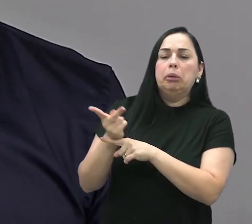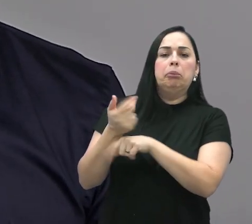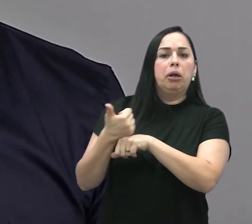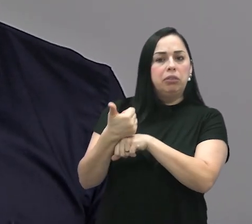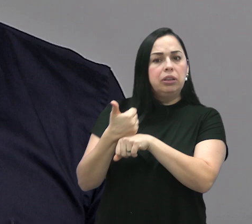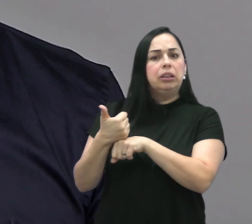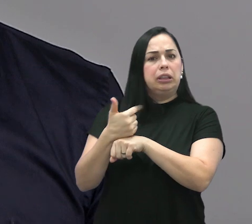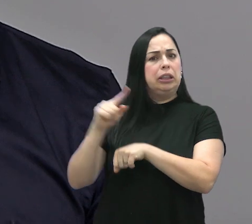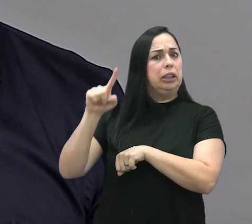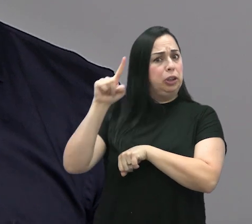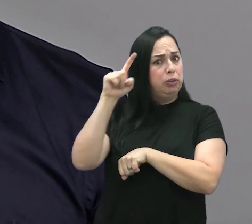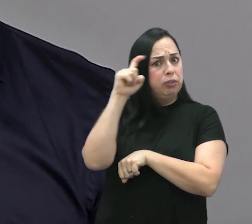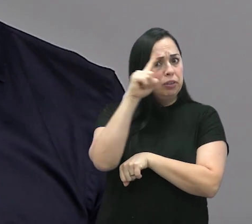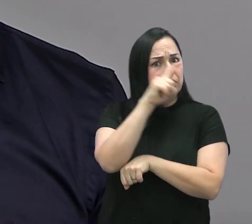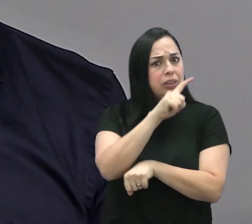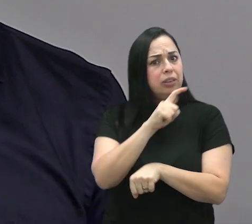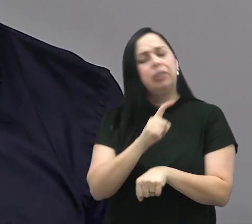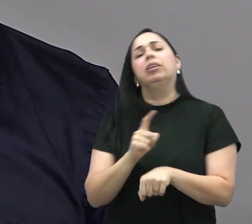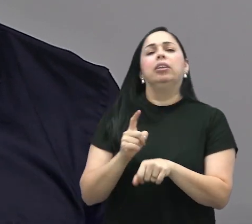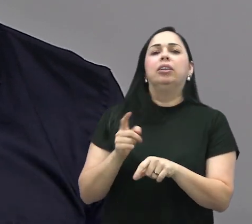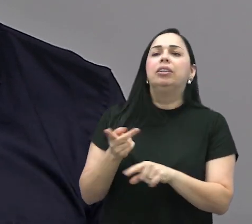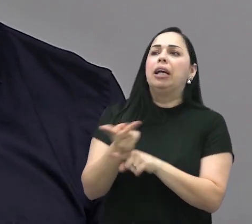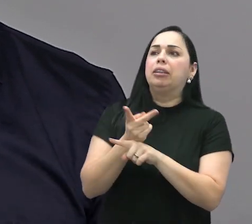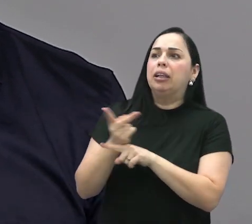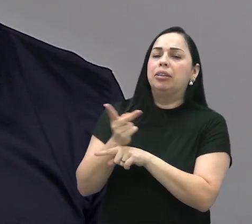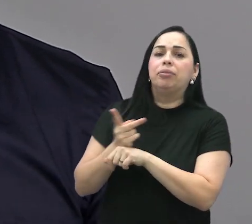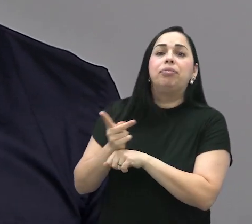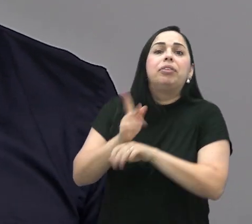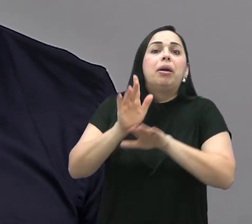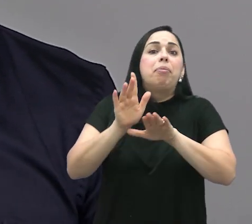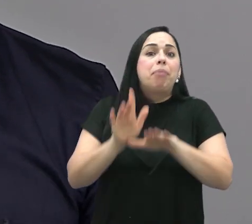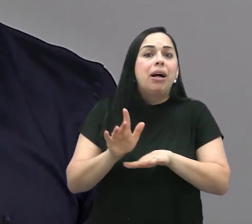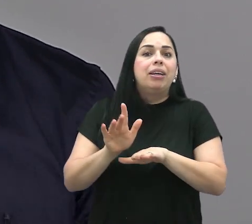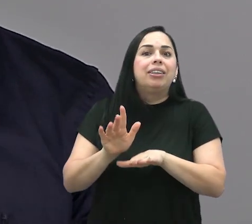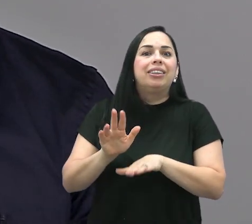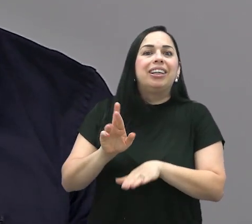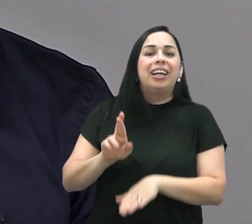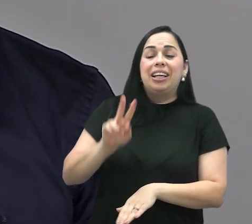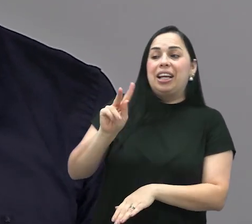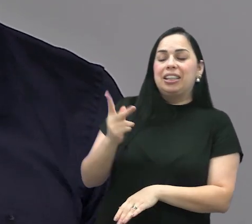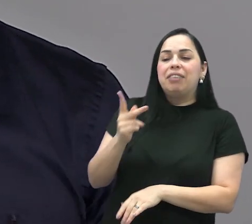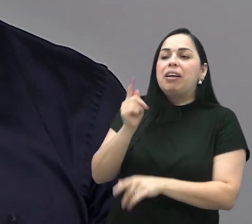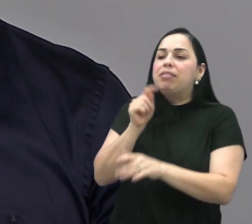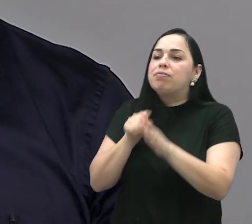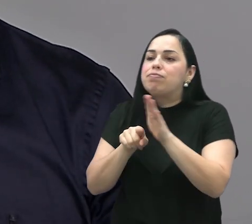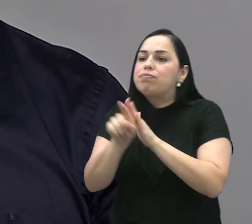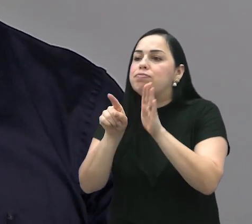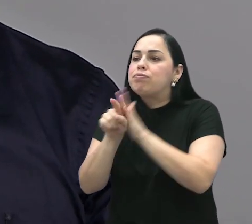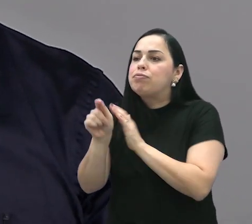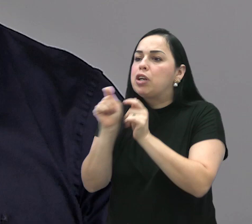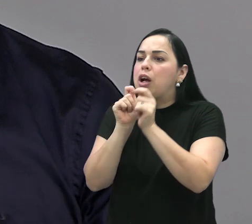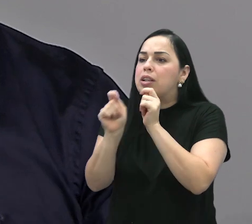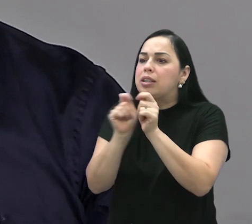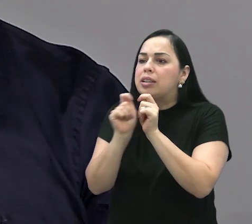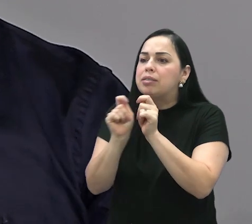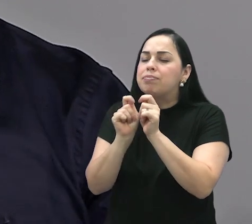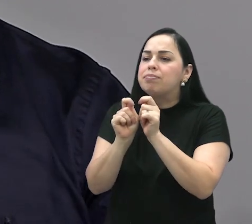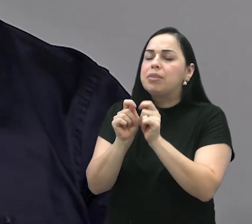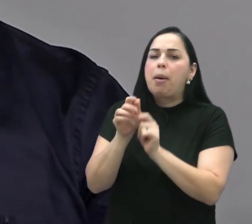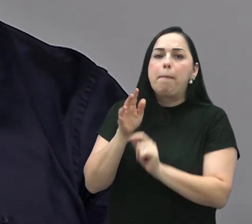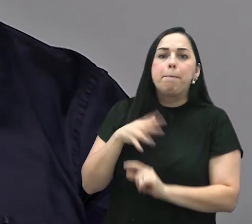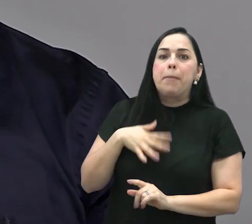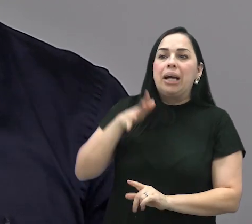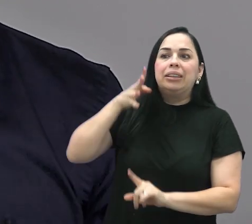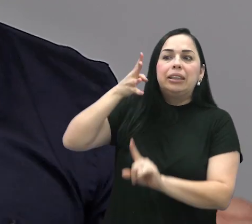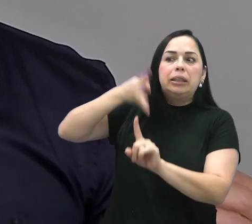pesquisa e buscar profissionais. Os RHs estão a todo momento buscando. Só que o RH vai e faz aquela entrevista com o candidato que